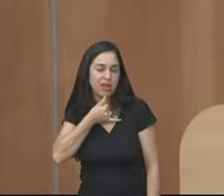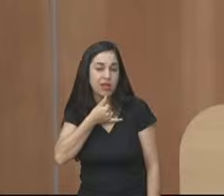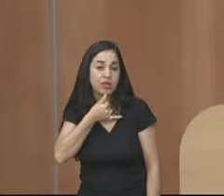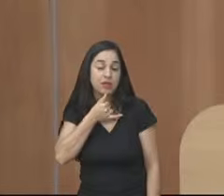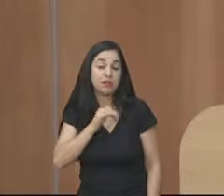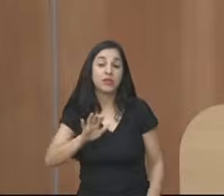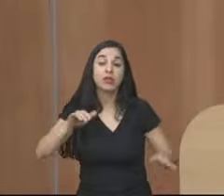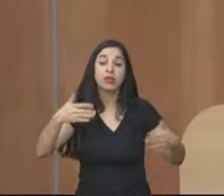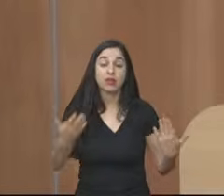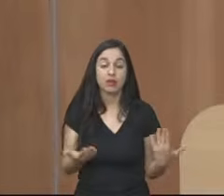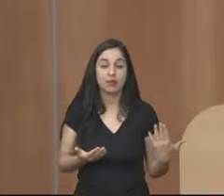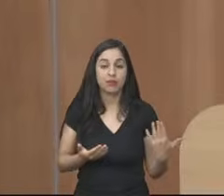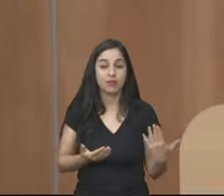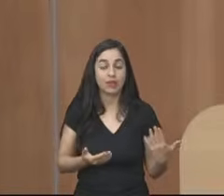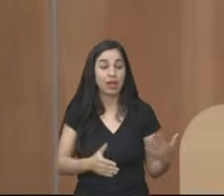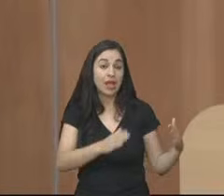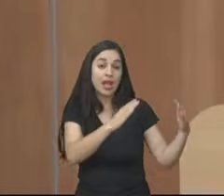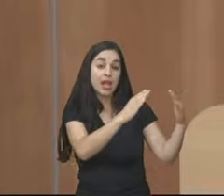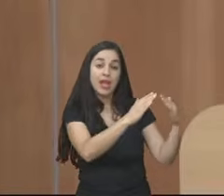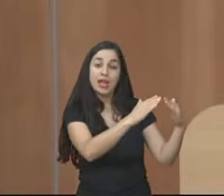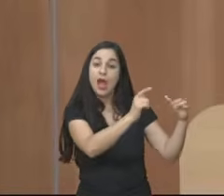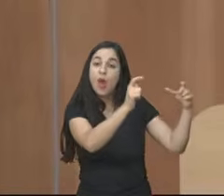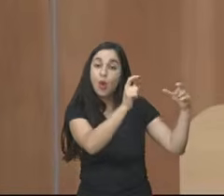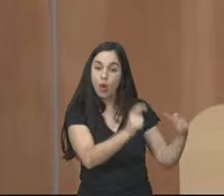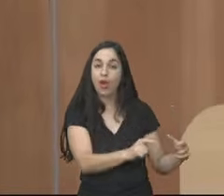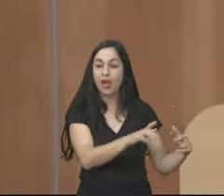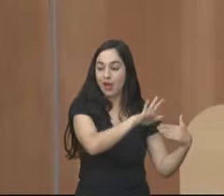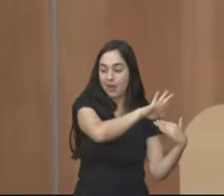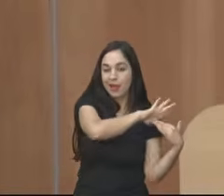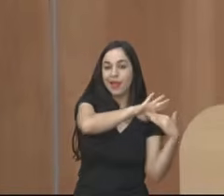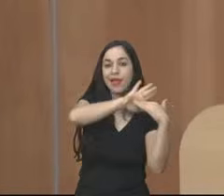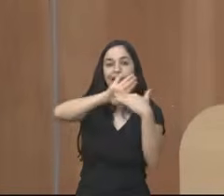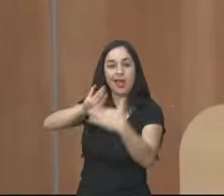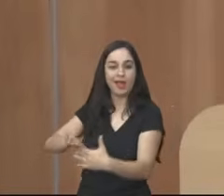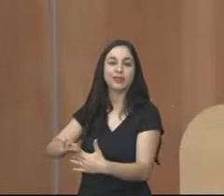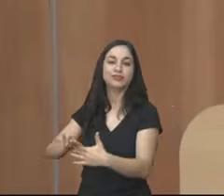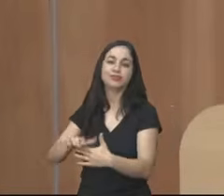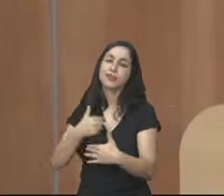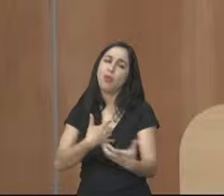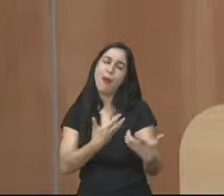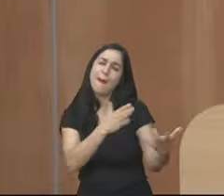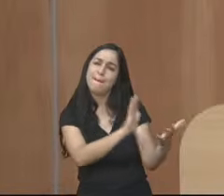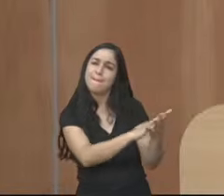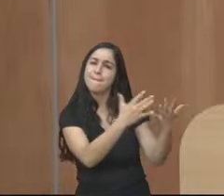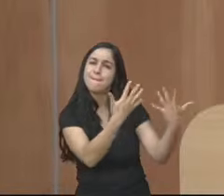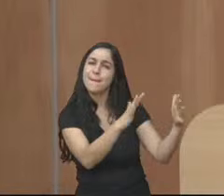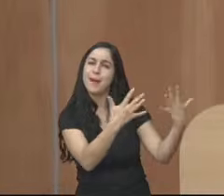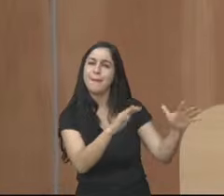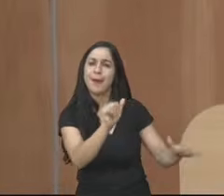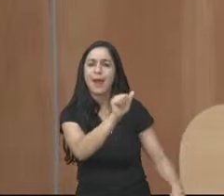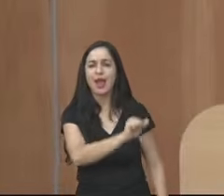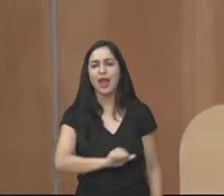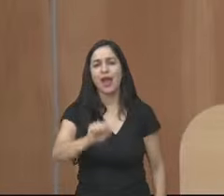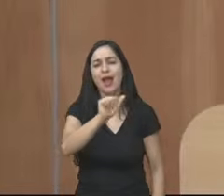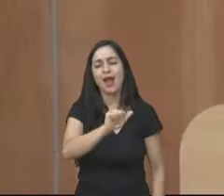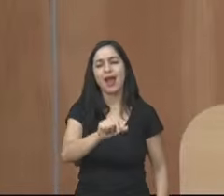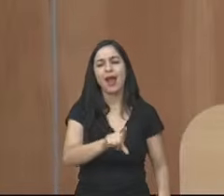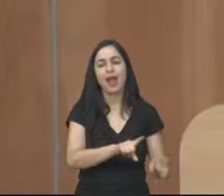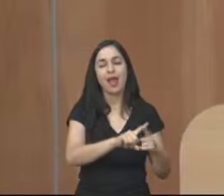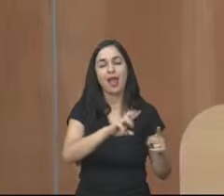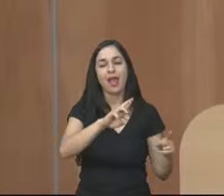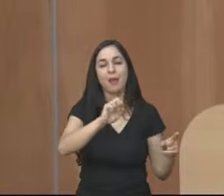e surge essas casas, essas entidades aqui na nossa cidade, que eu quero parabenizar a Remar, Ebenezer, o Monte